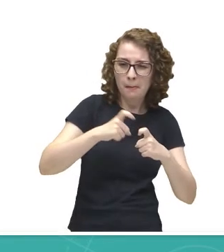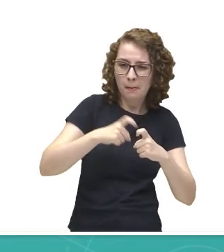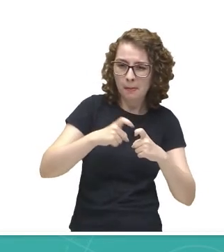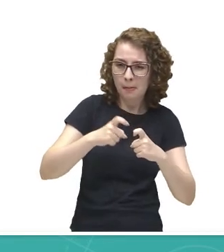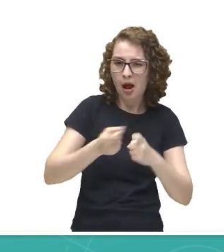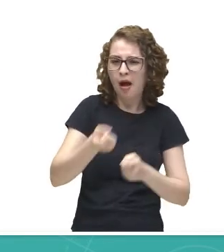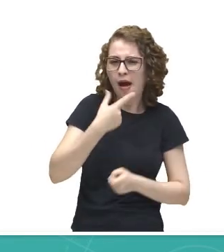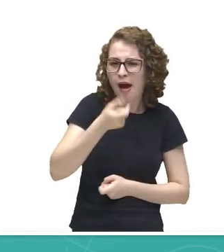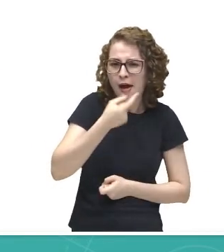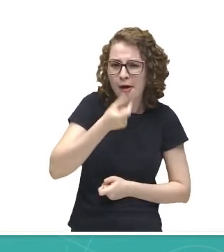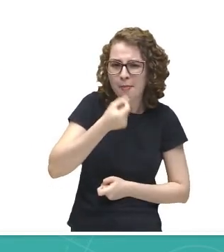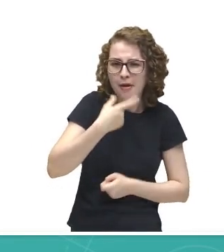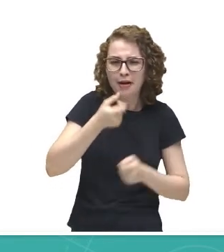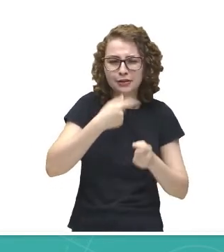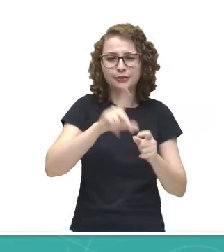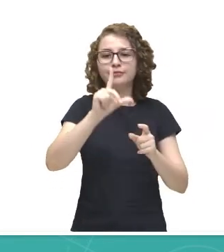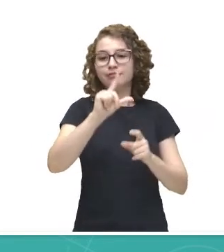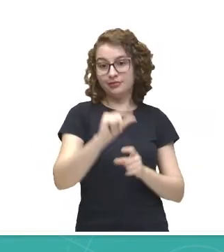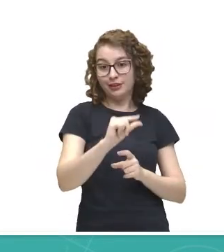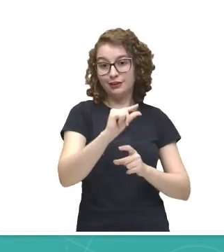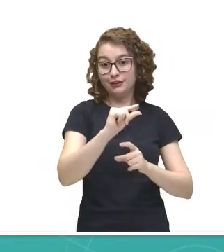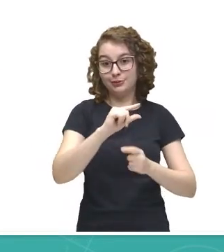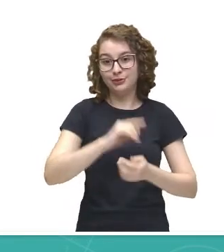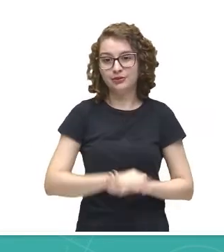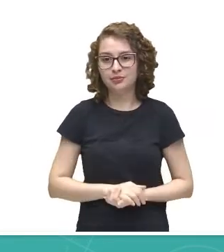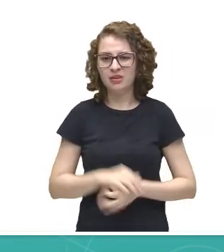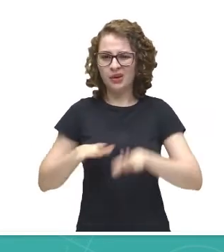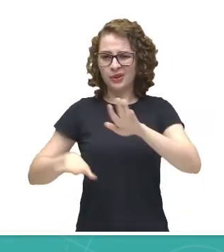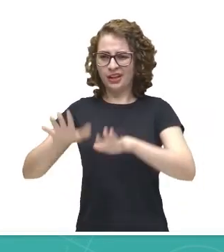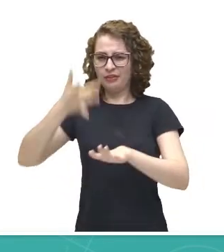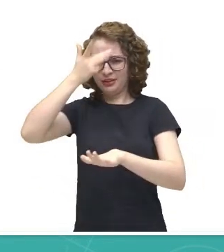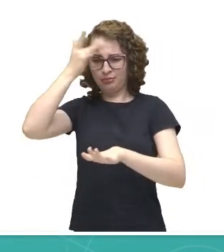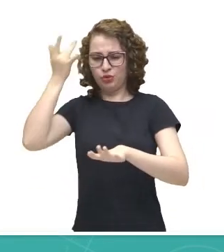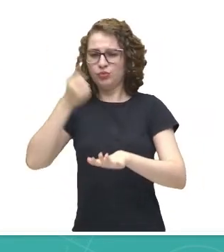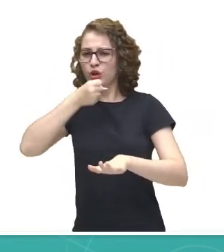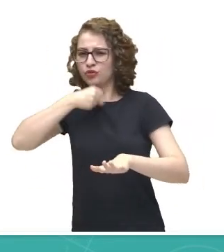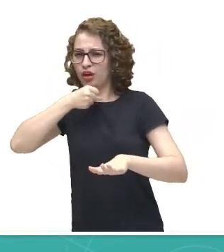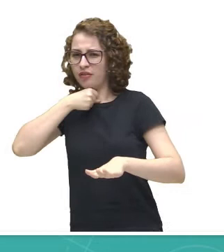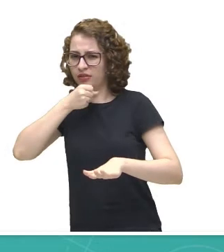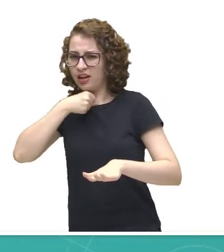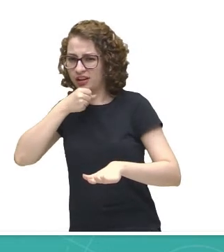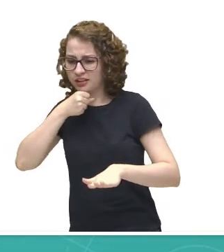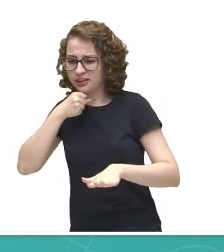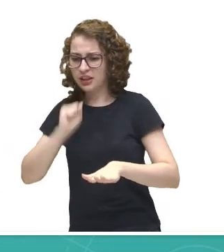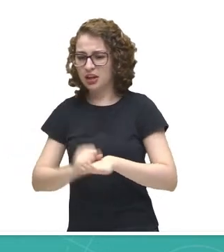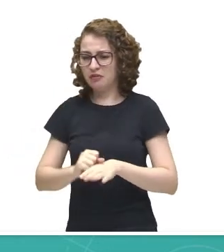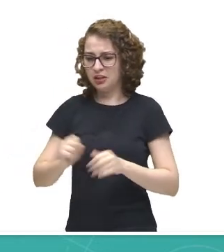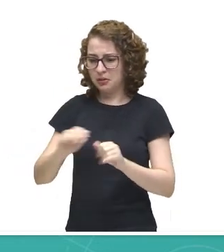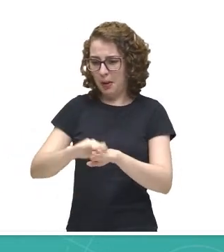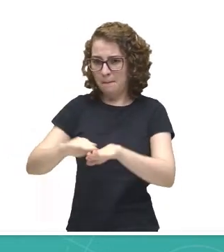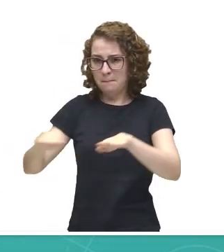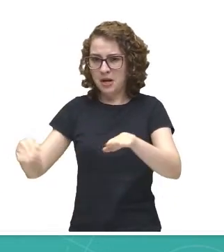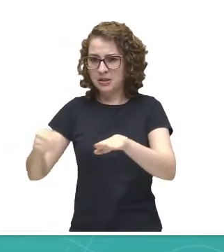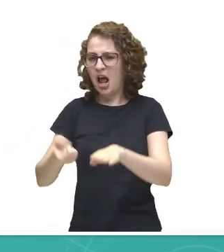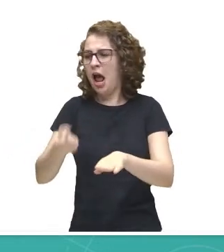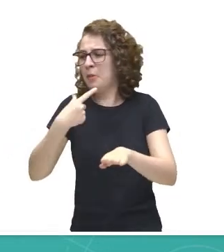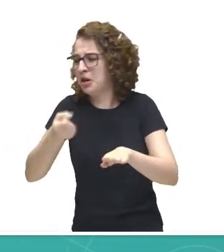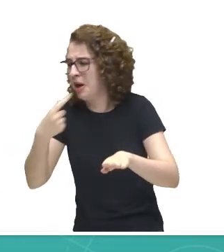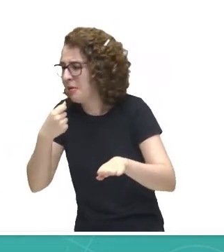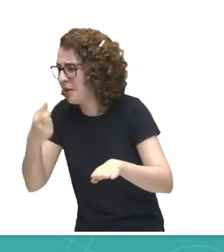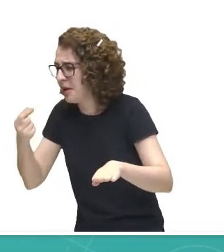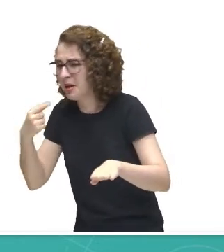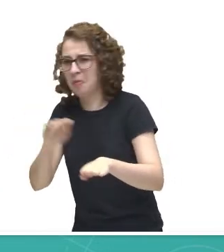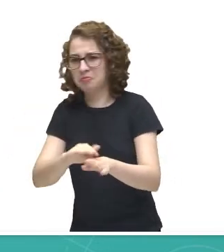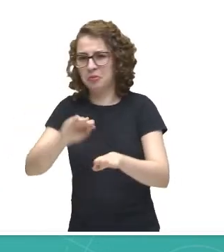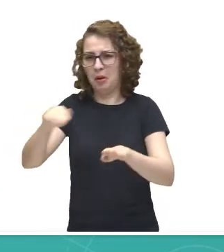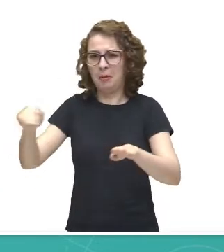Normalmente, quando a gente está no processo de envelhecimento, quando a gente é idoso, né? Tem ali uma bancada de medicamentos e